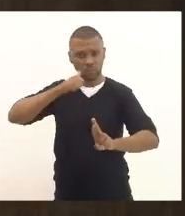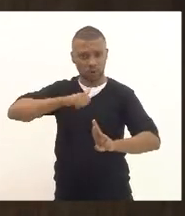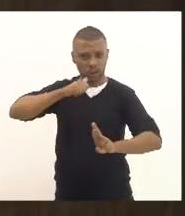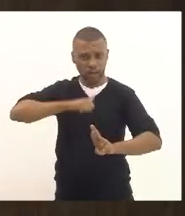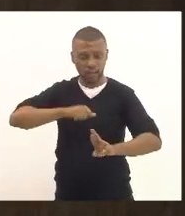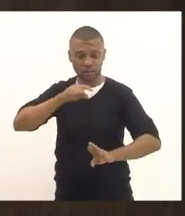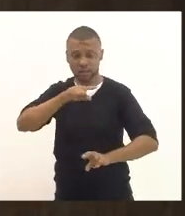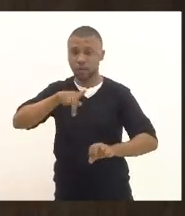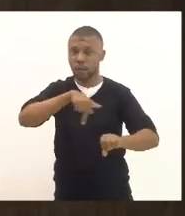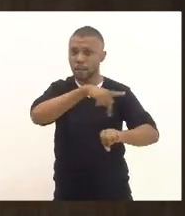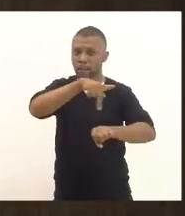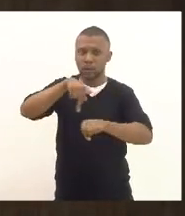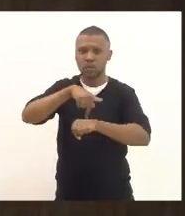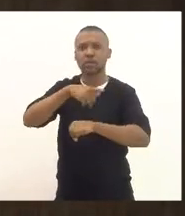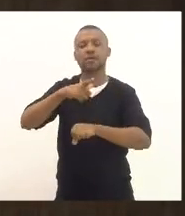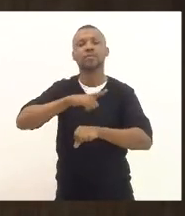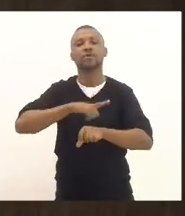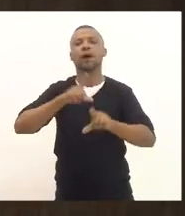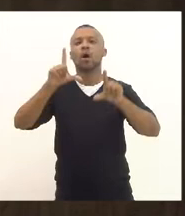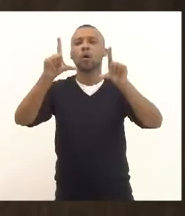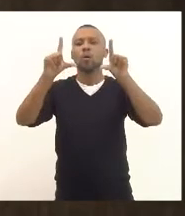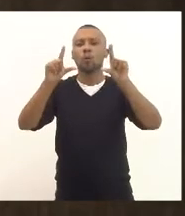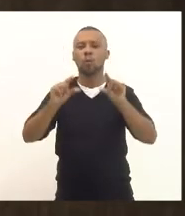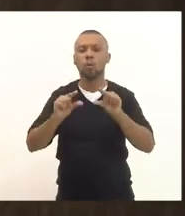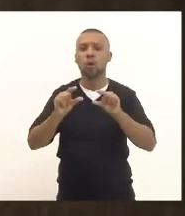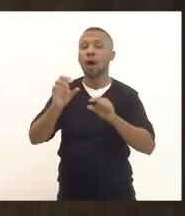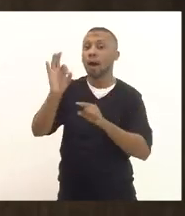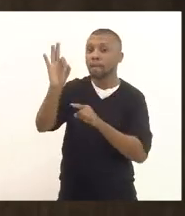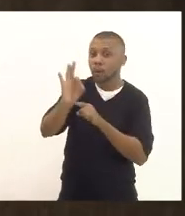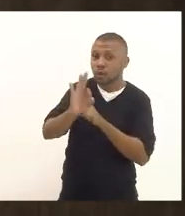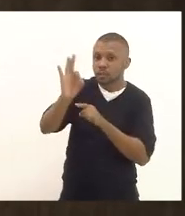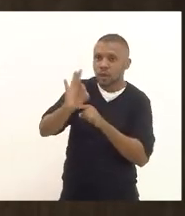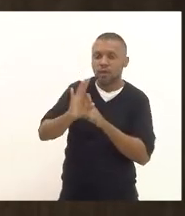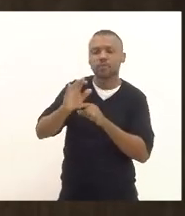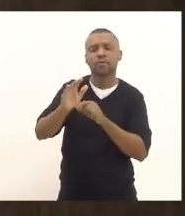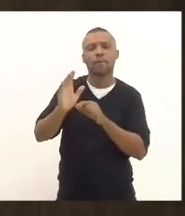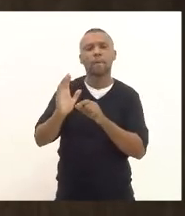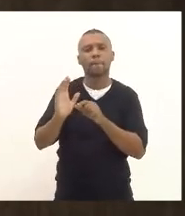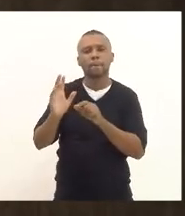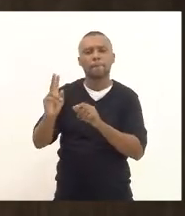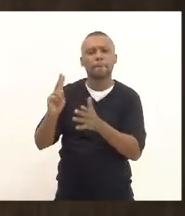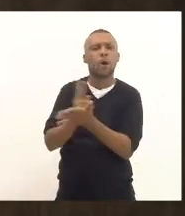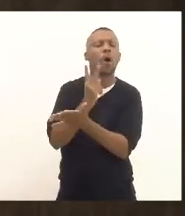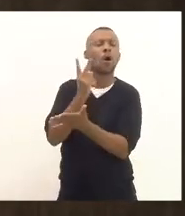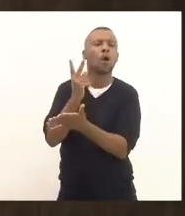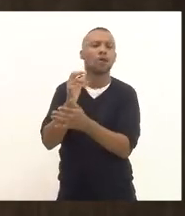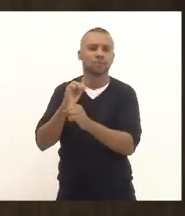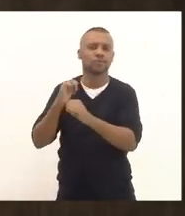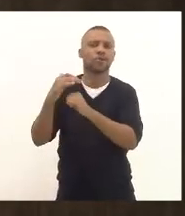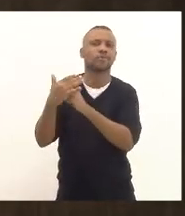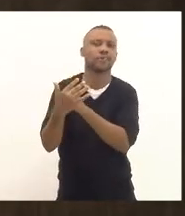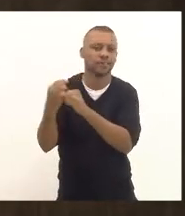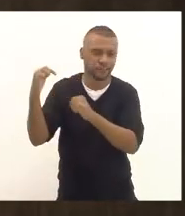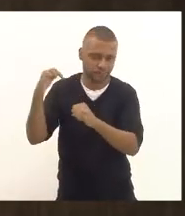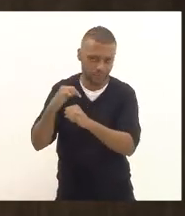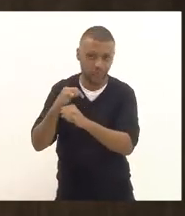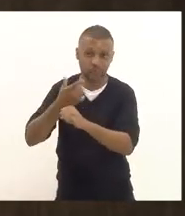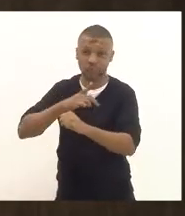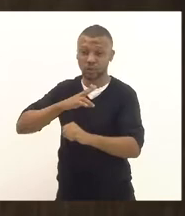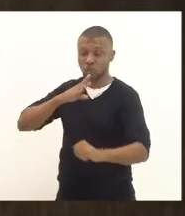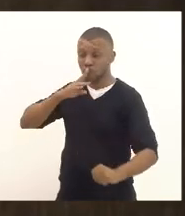países que tinham o menor número de casos de cor vídeo dava uma resposta mais eficiente